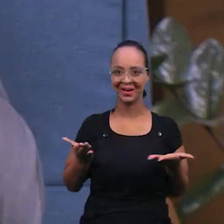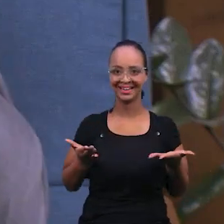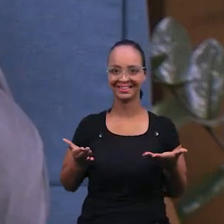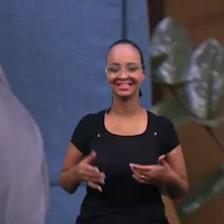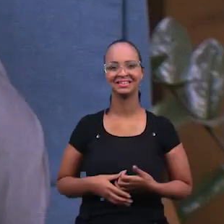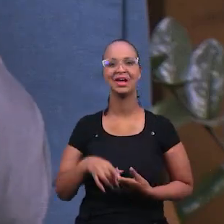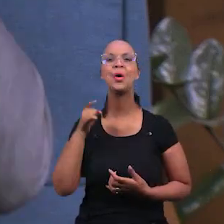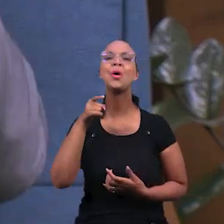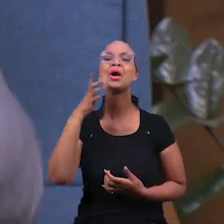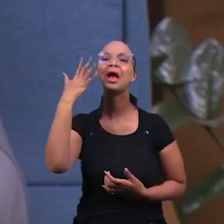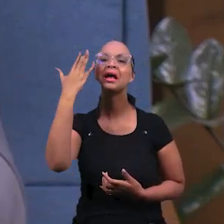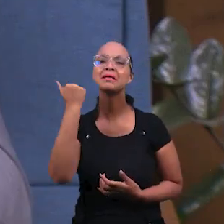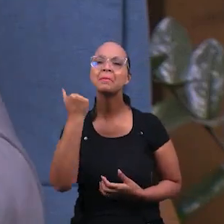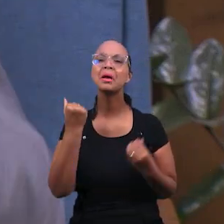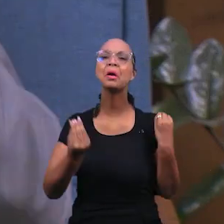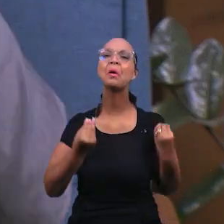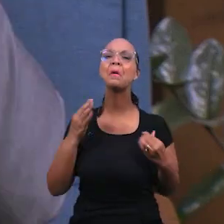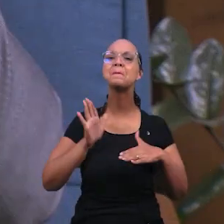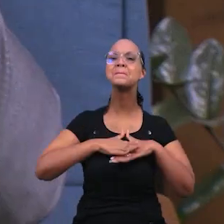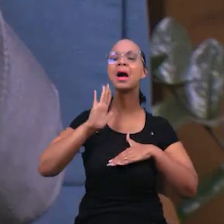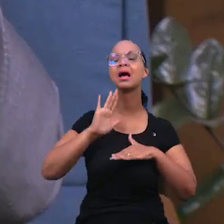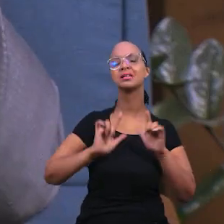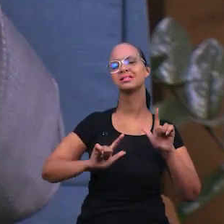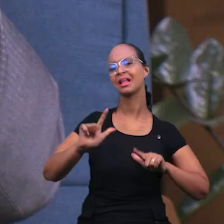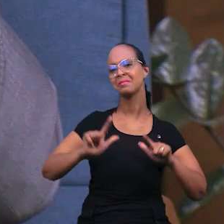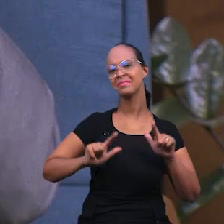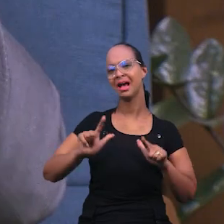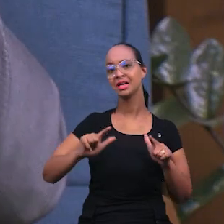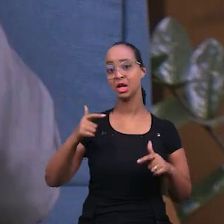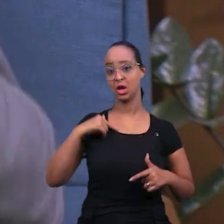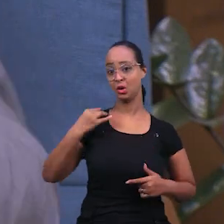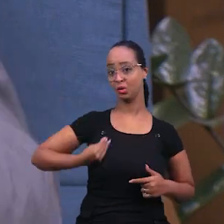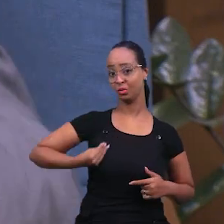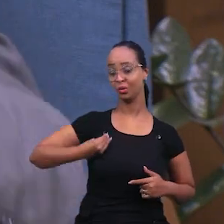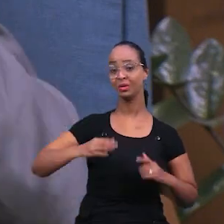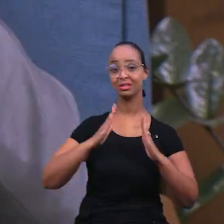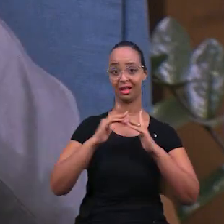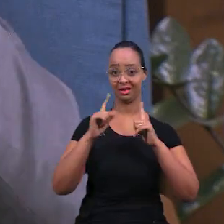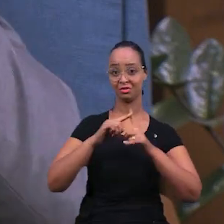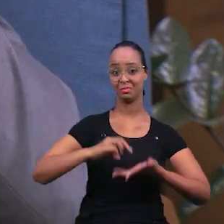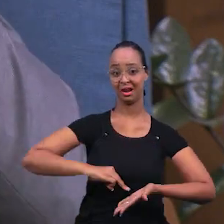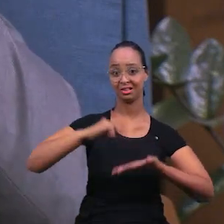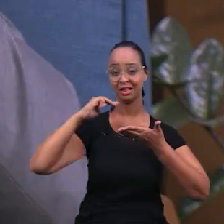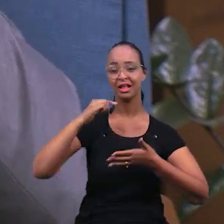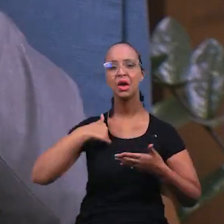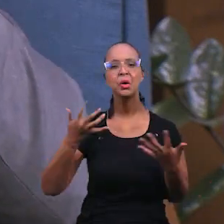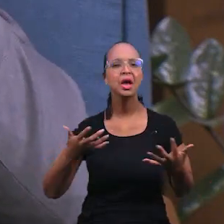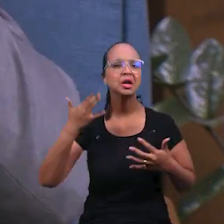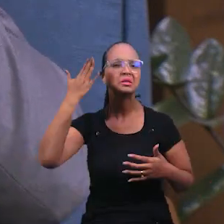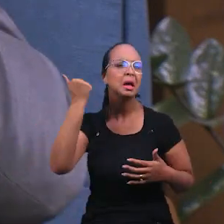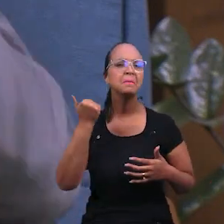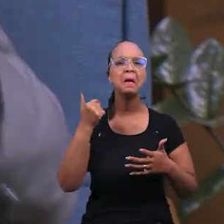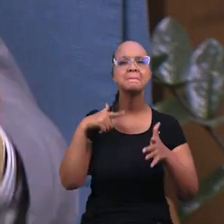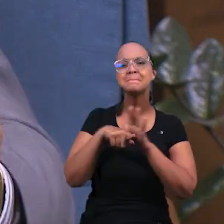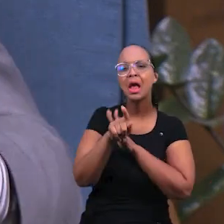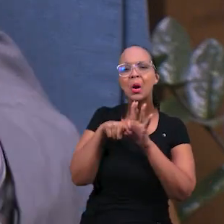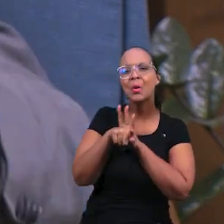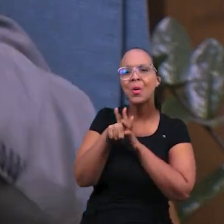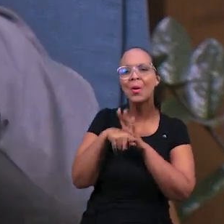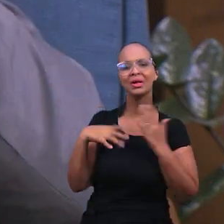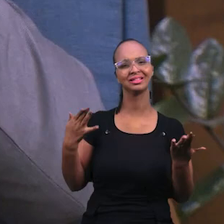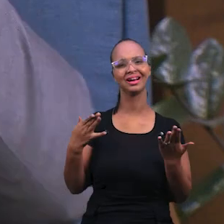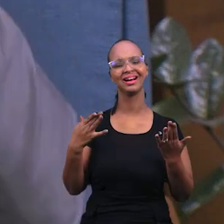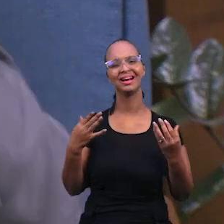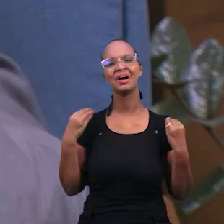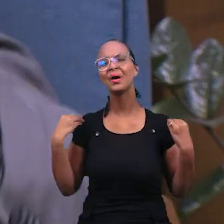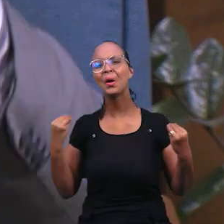agora, quero saber mais sobre esse trabalho, eu sou membro da igreja, eu quero saber, fazer